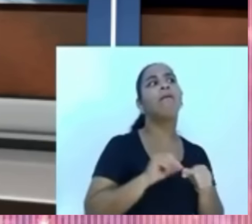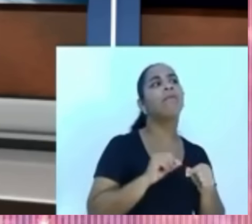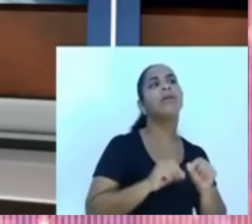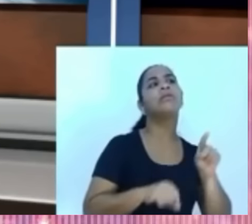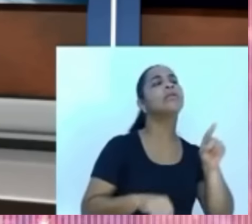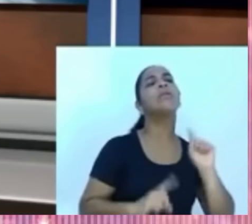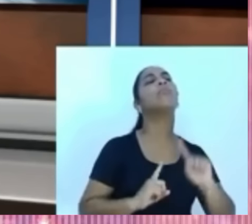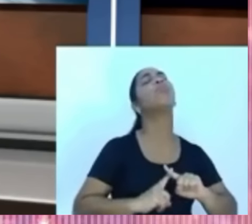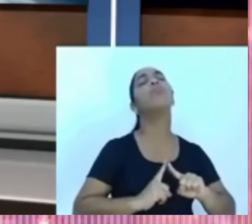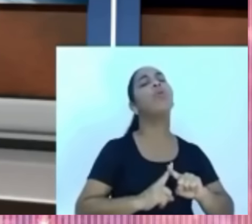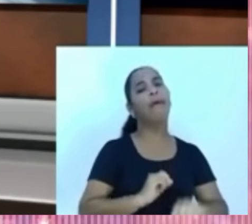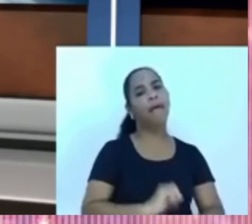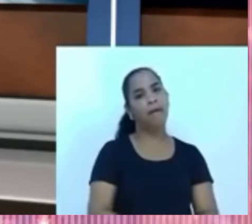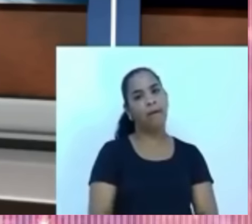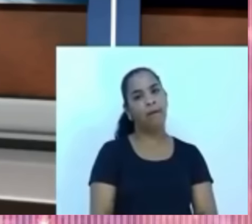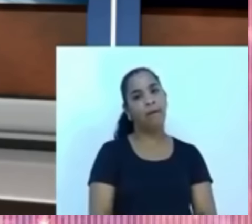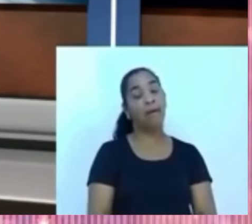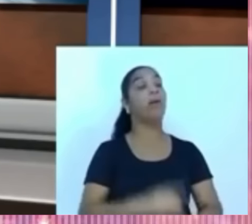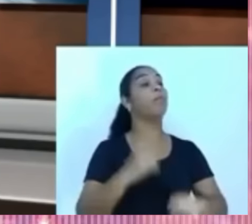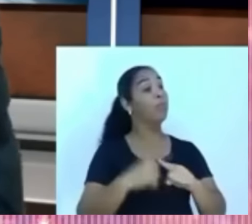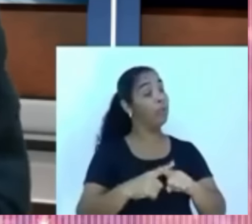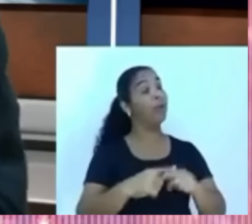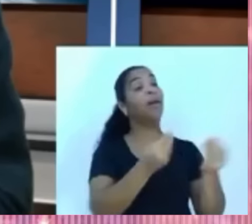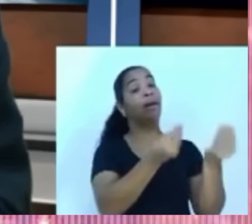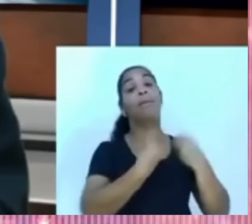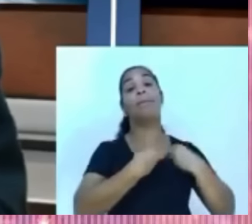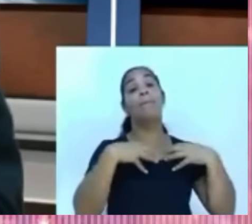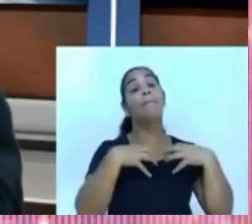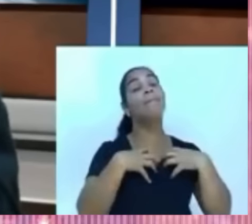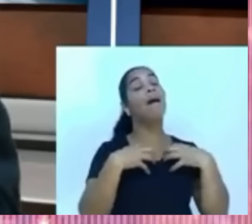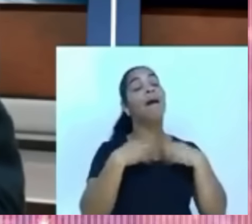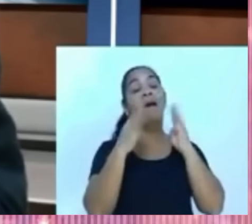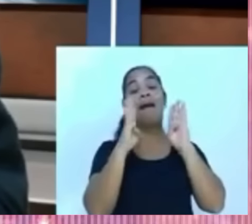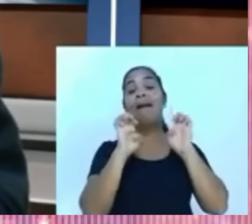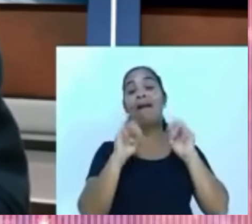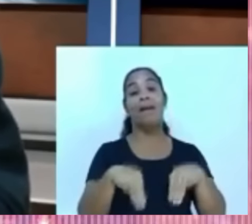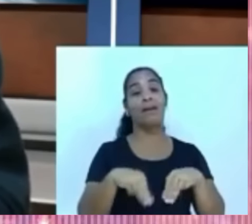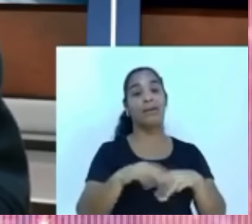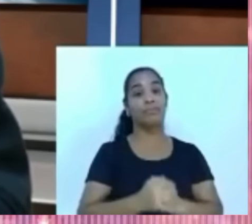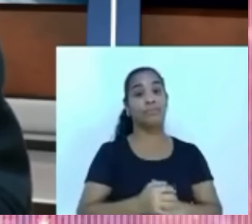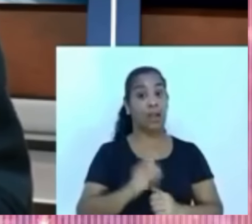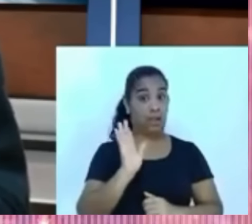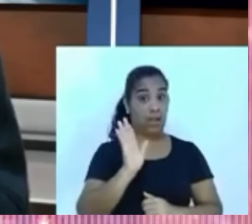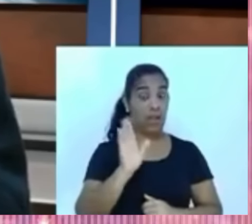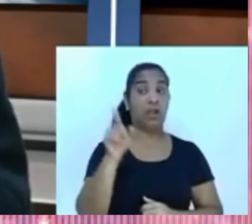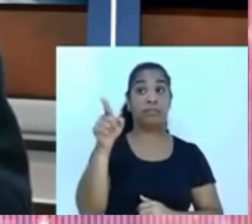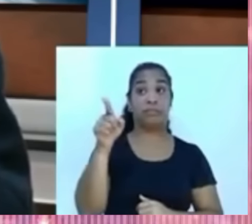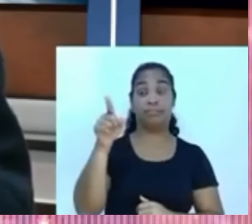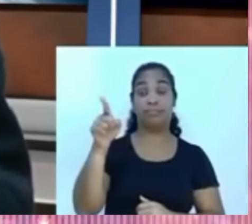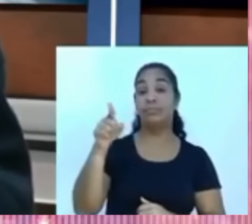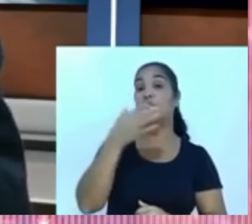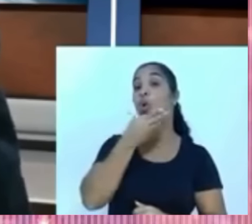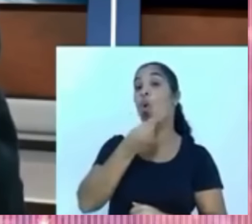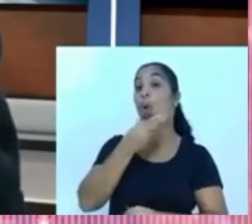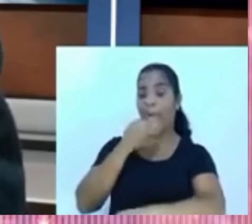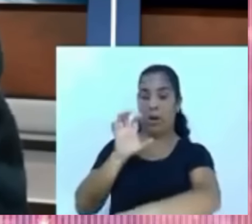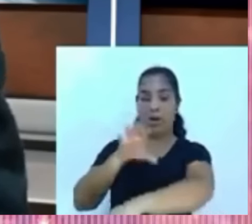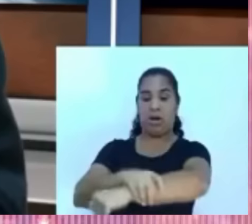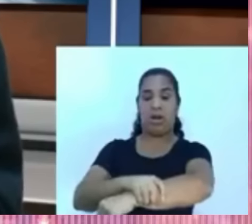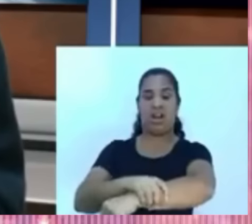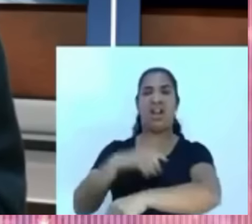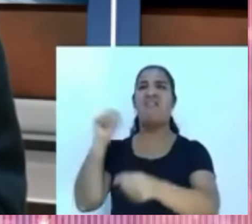somente isto me faz bem um comentário de um materialista cínico fazer bem é um